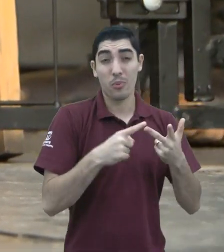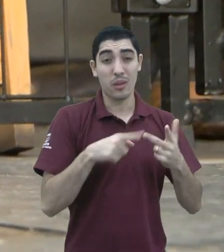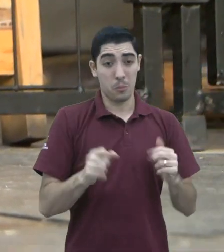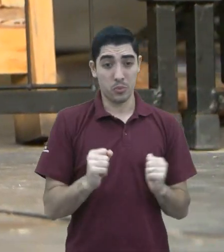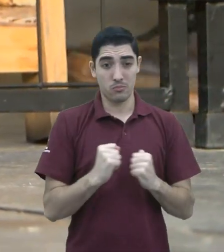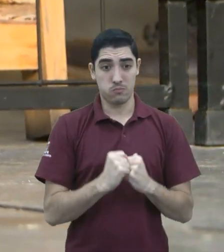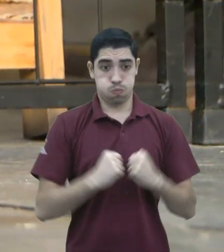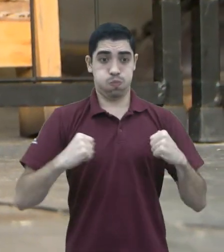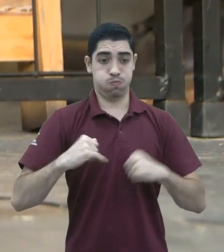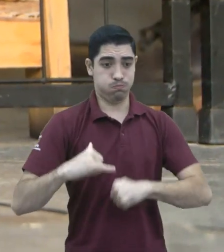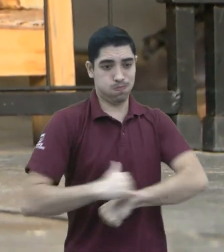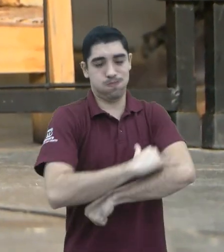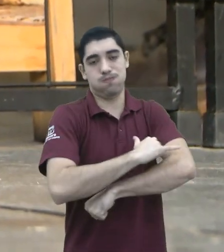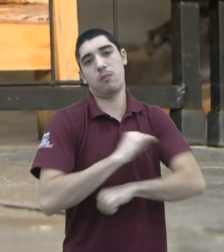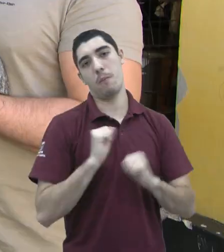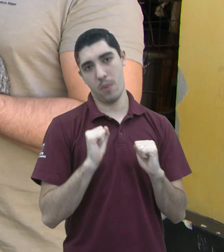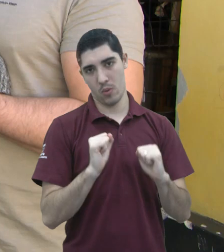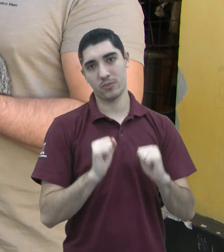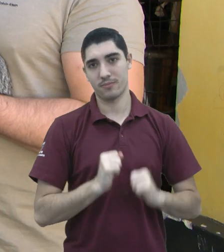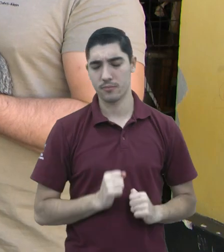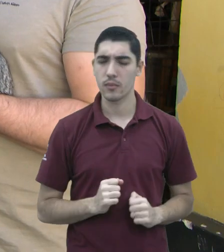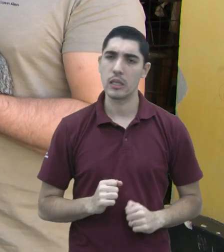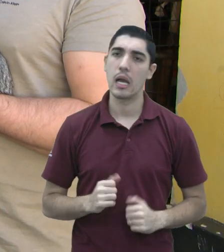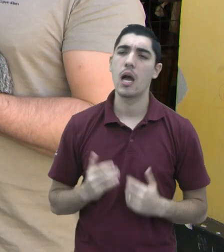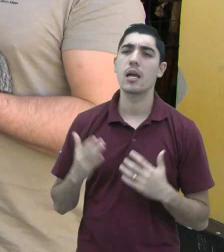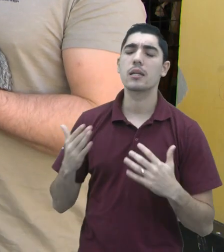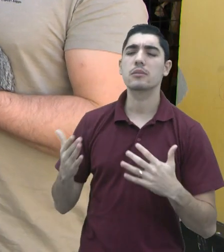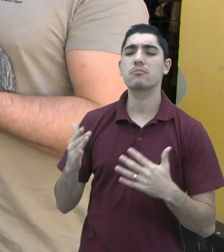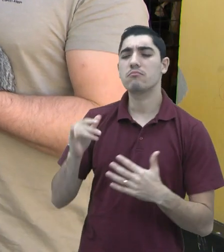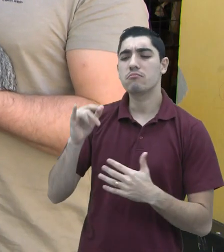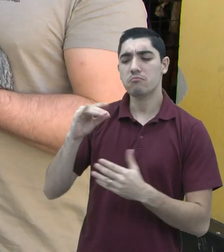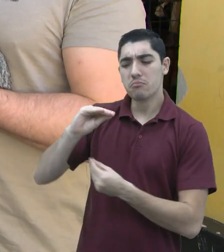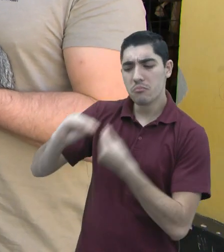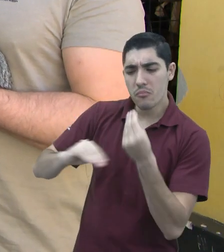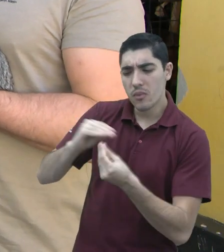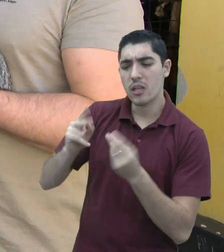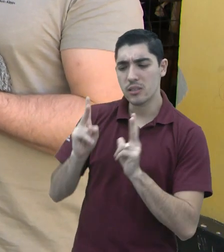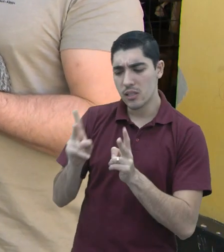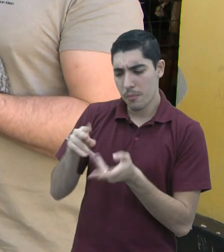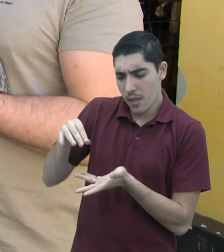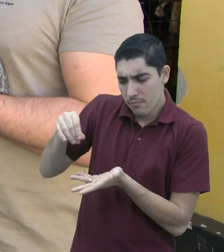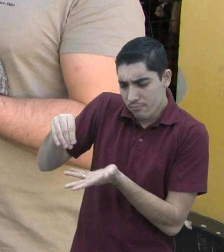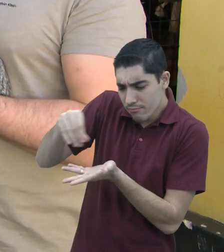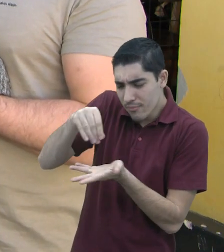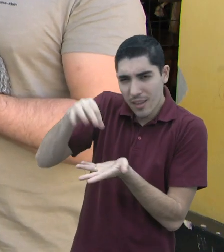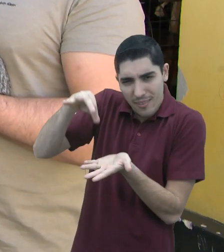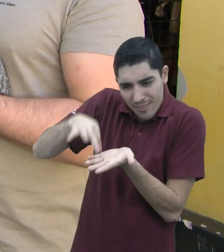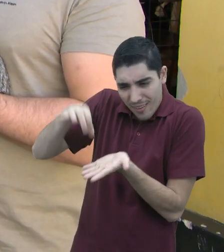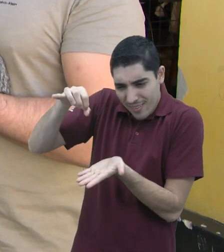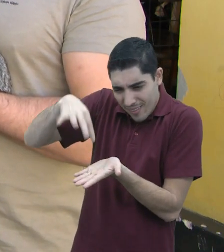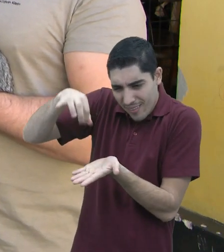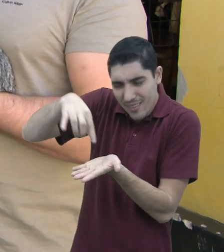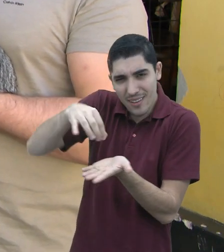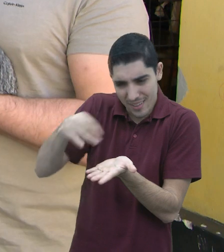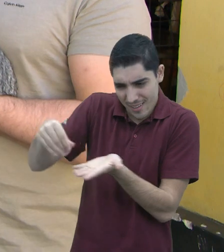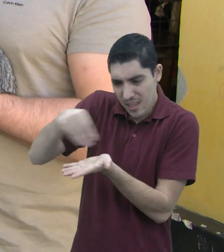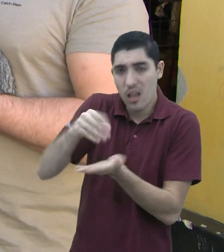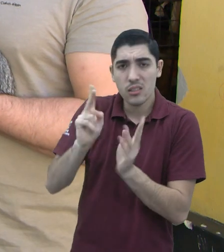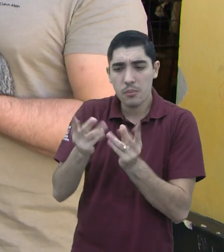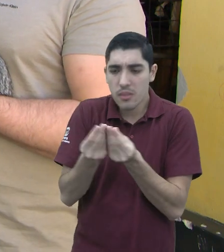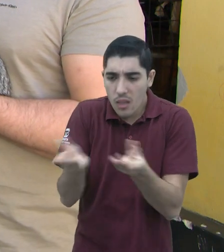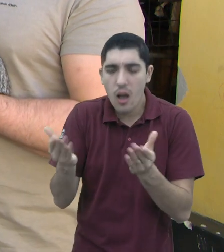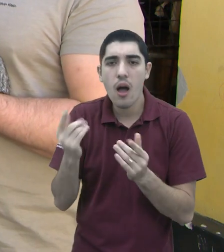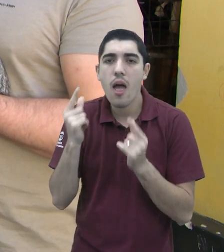quantidade porque ela é bem calórica, né? Entendi. Senão acaba engordando muito eles. E aquela mistura de sementes que normalmente a gente vê sendo vendidas